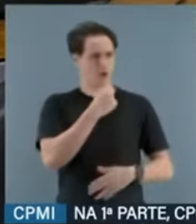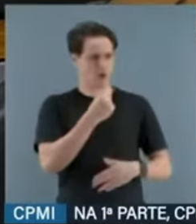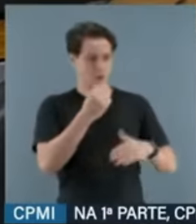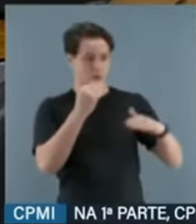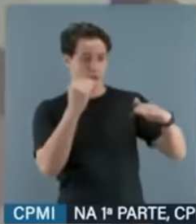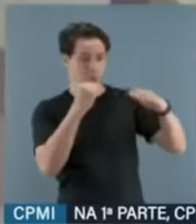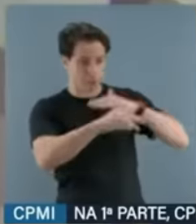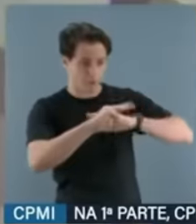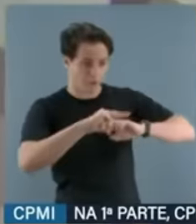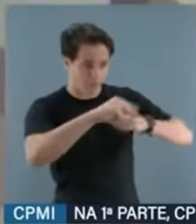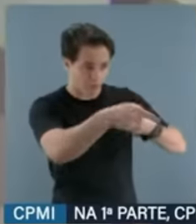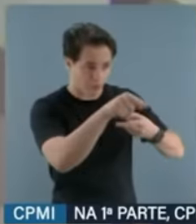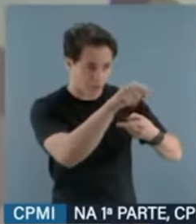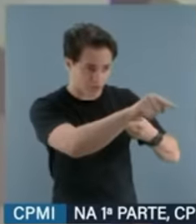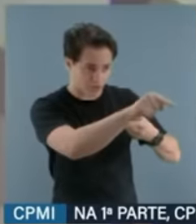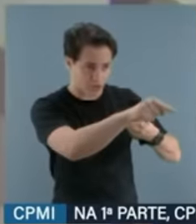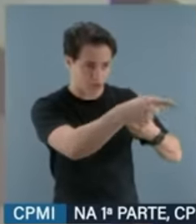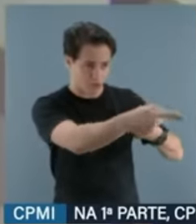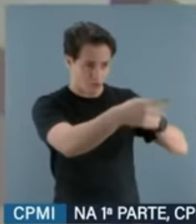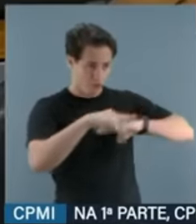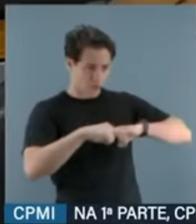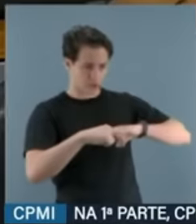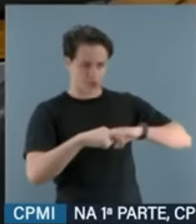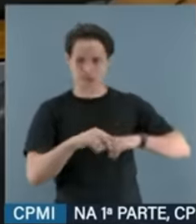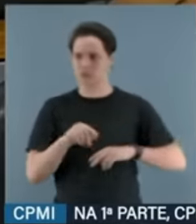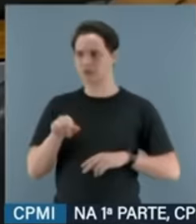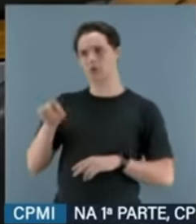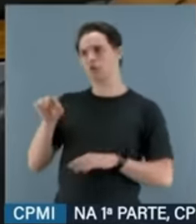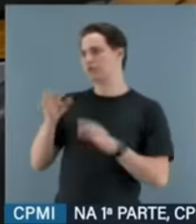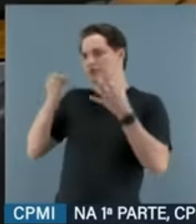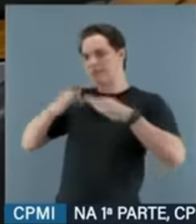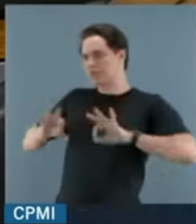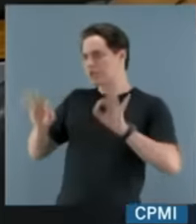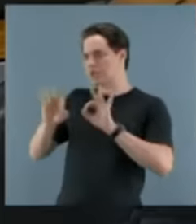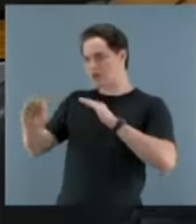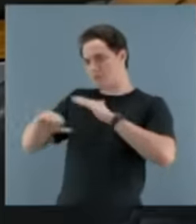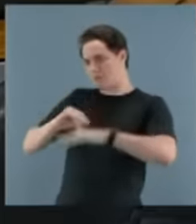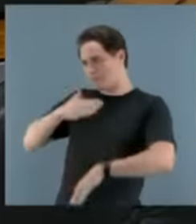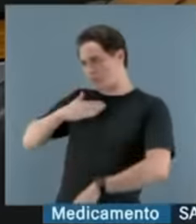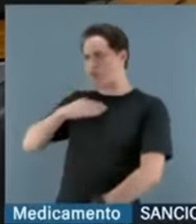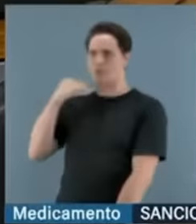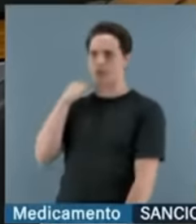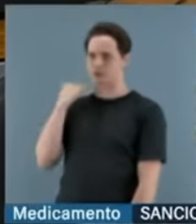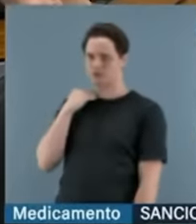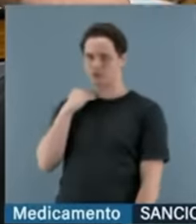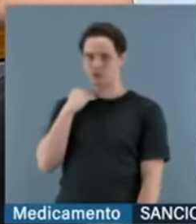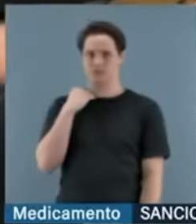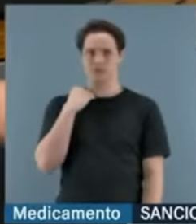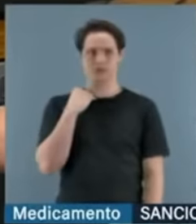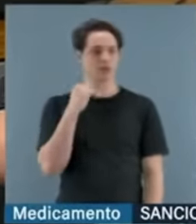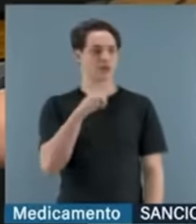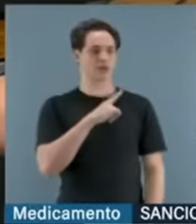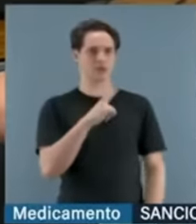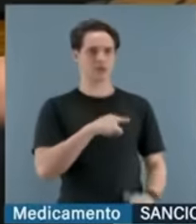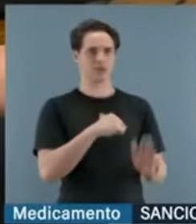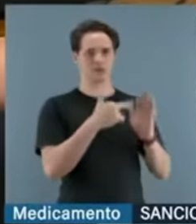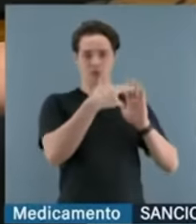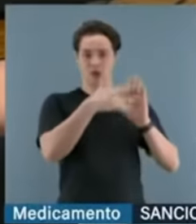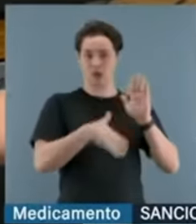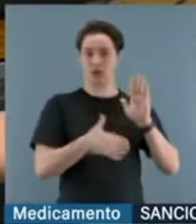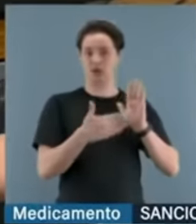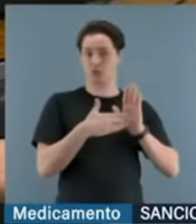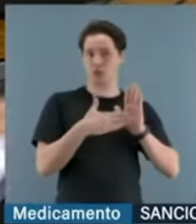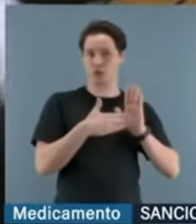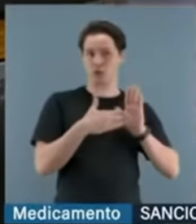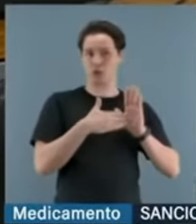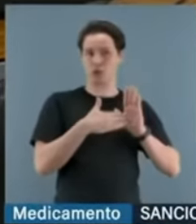que depositou para ele? Ninguém fez depósito na minha conta. Ele consta como... Cadê? Nós temos aqui, ó, um relatório